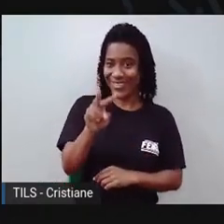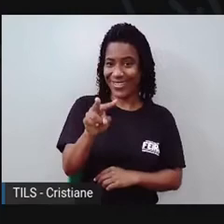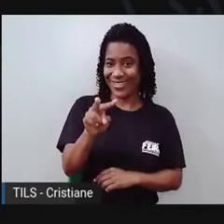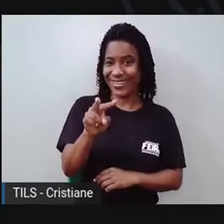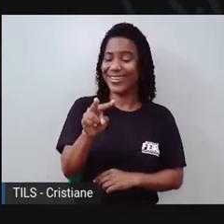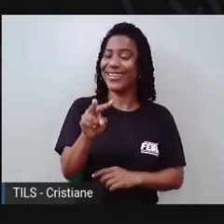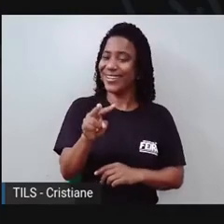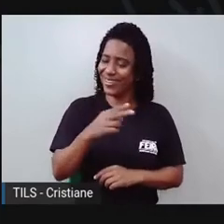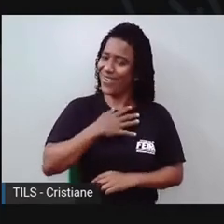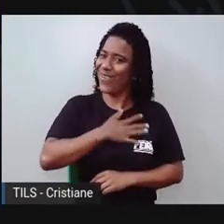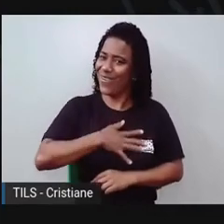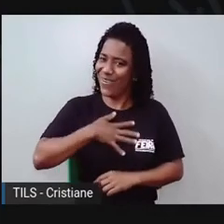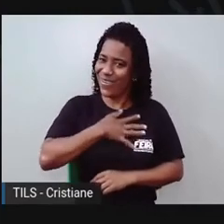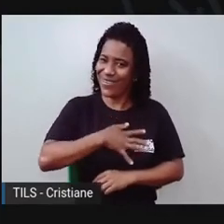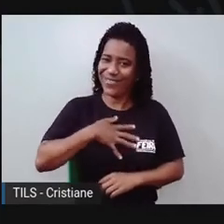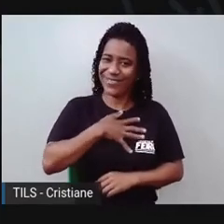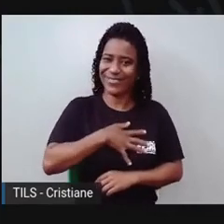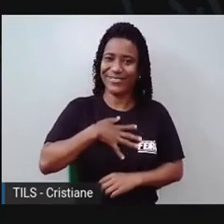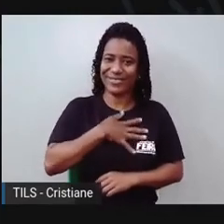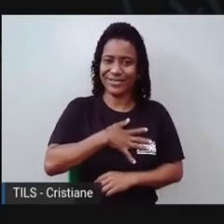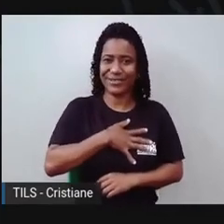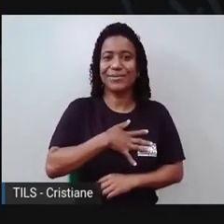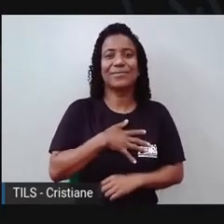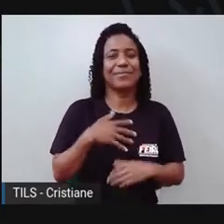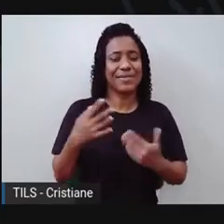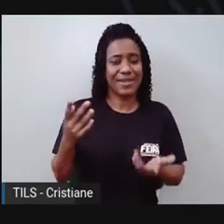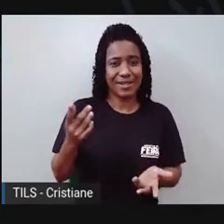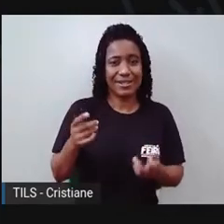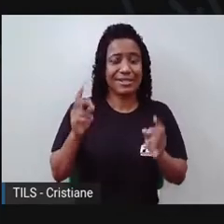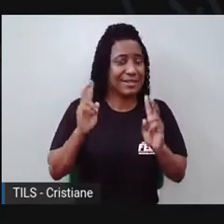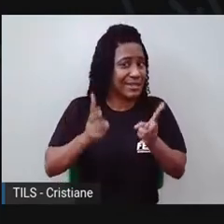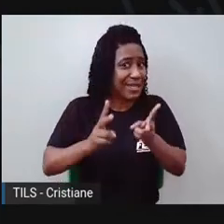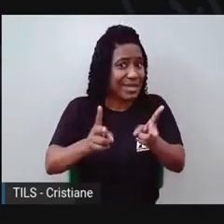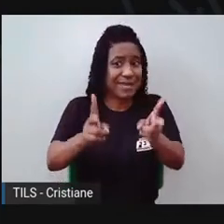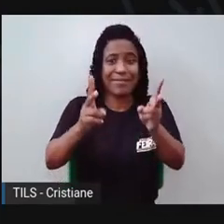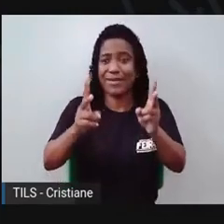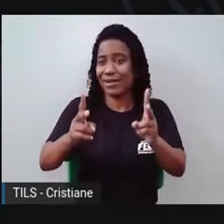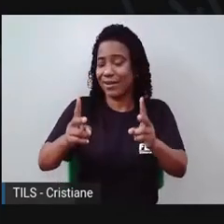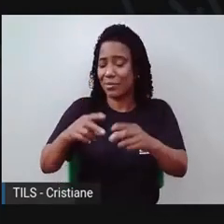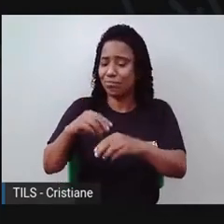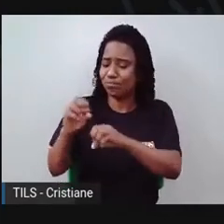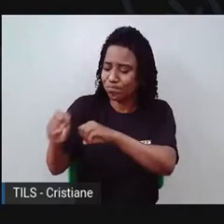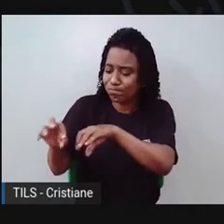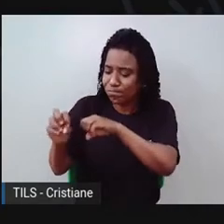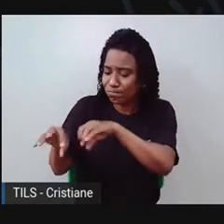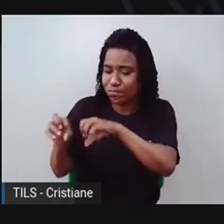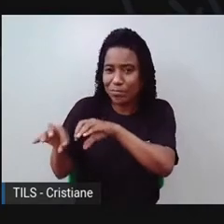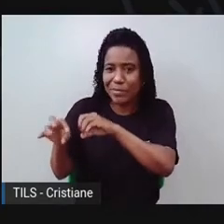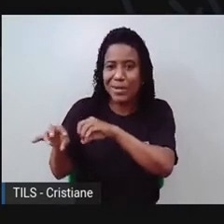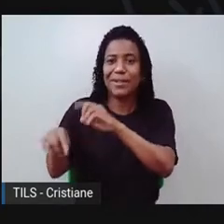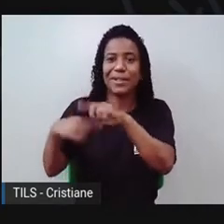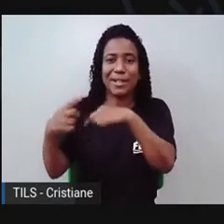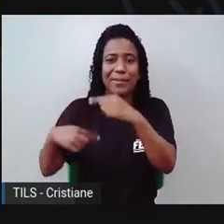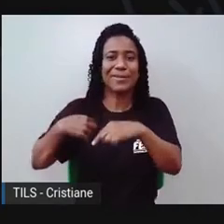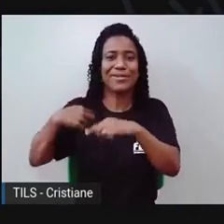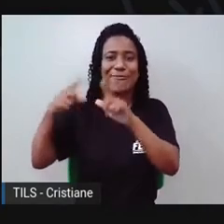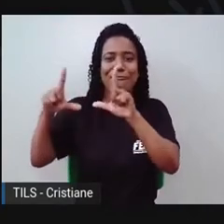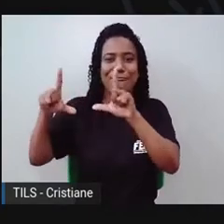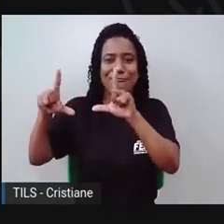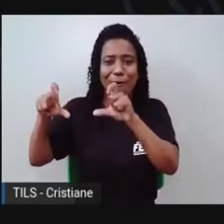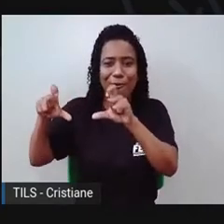Sempre que faz alguma coisa, a Pró tira foto na sala de aula e guarda,